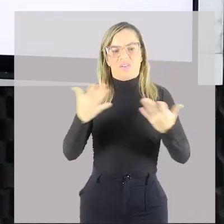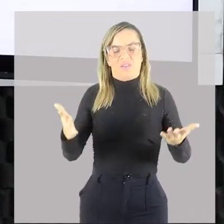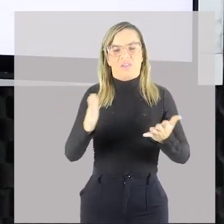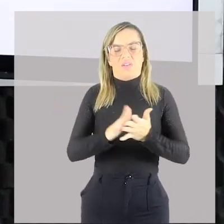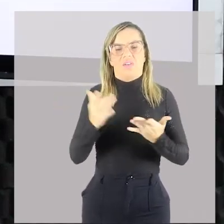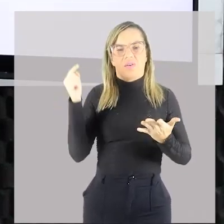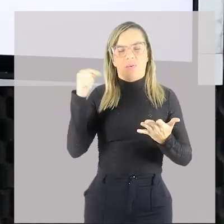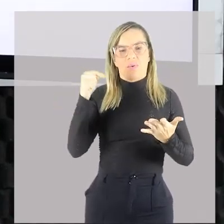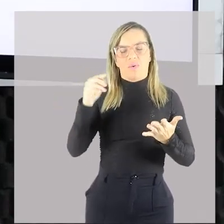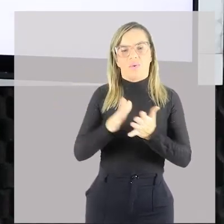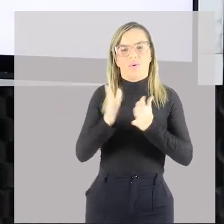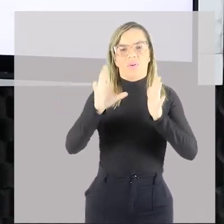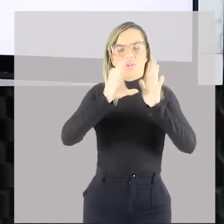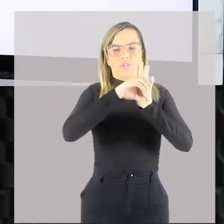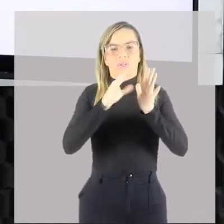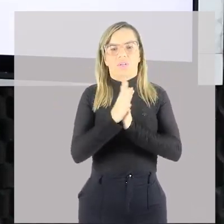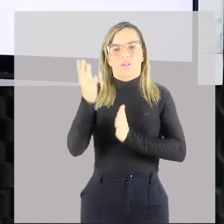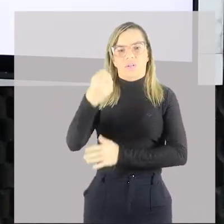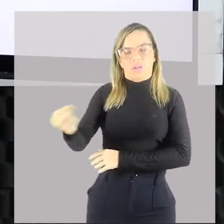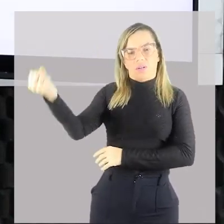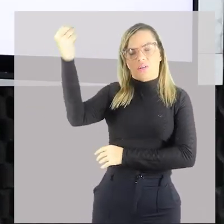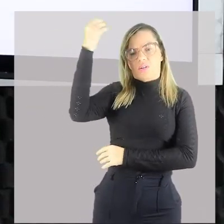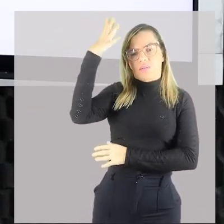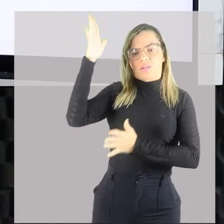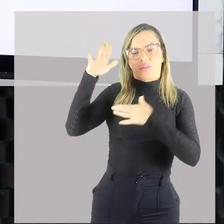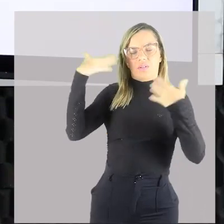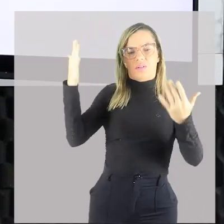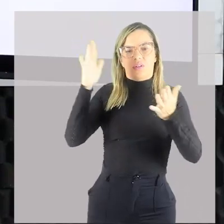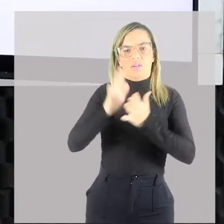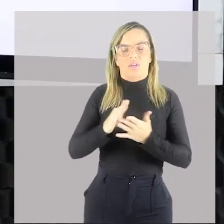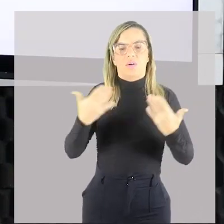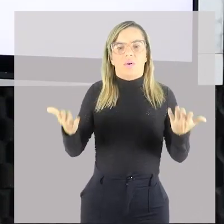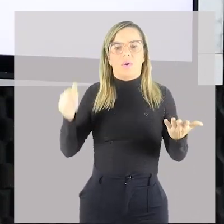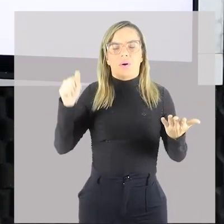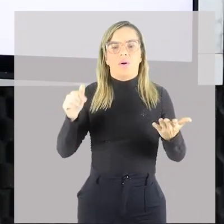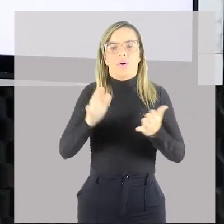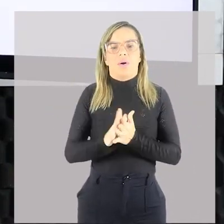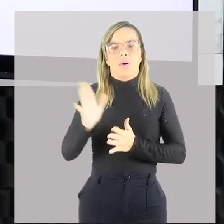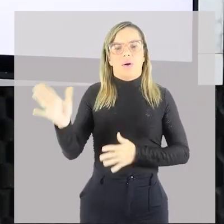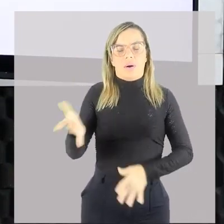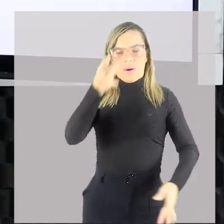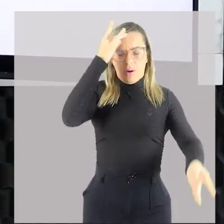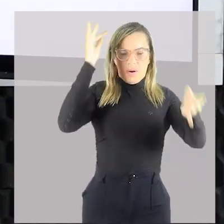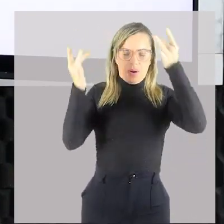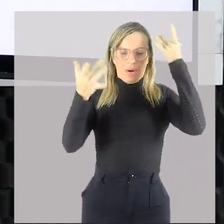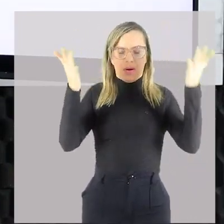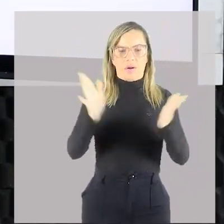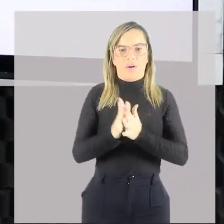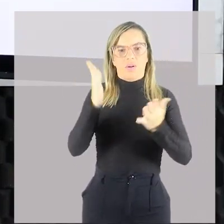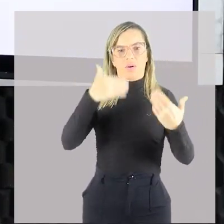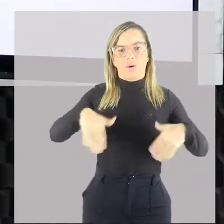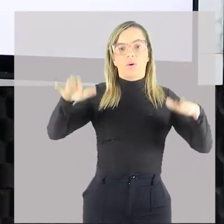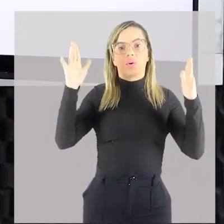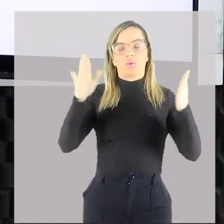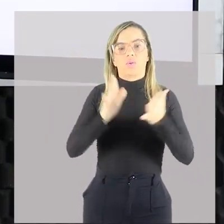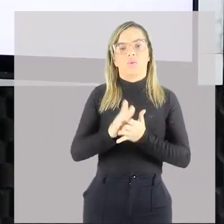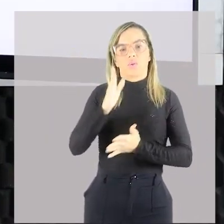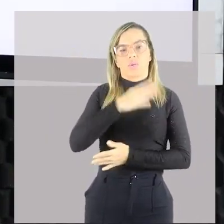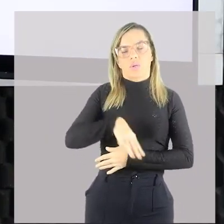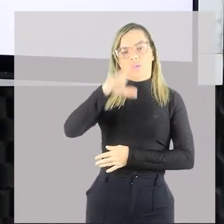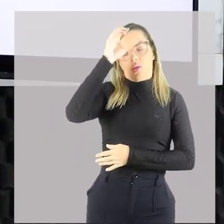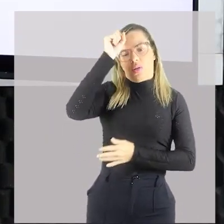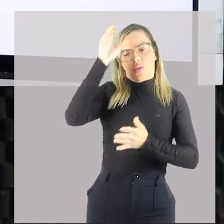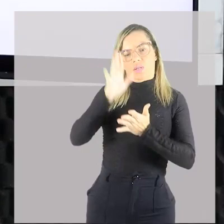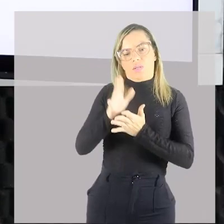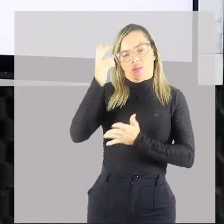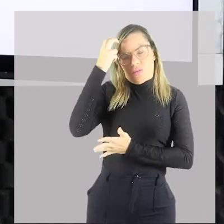é um critério, um conceito iluminista que diz respeito mais à apreensão do conhecimento, saída da ignorância, entrando num estágio mais